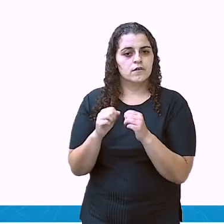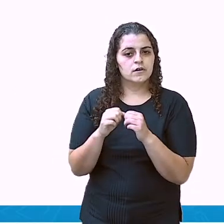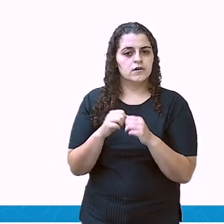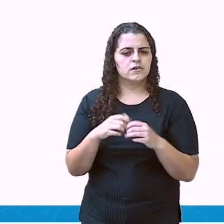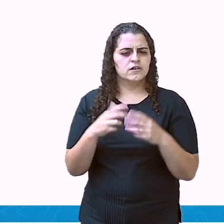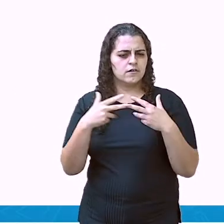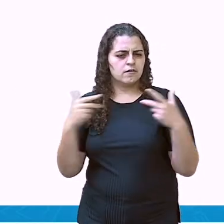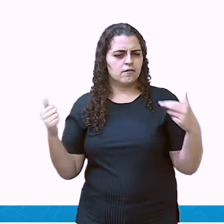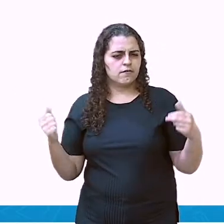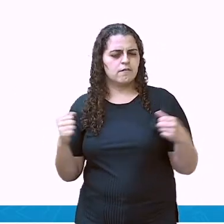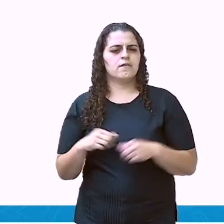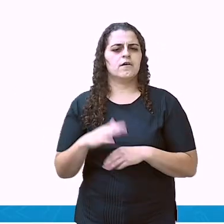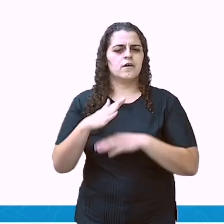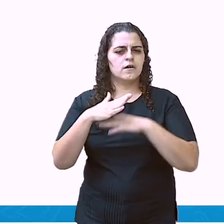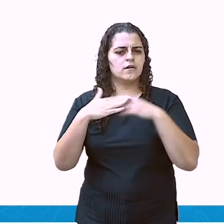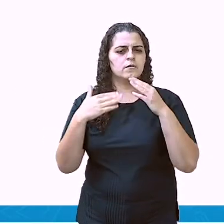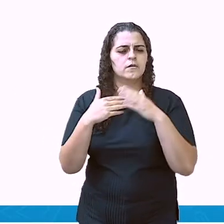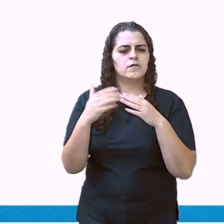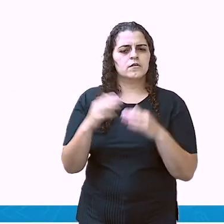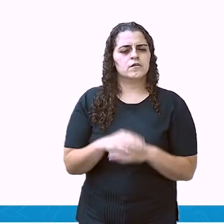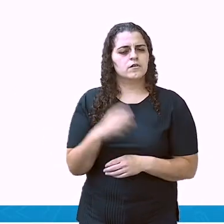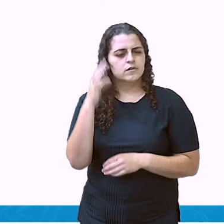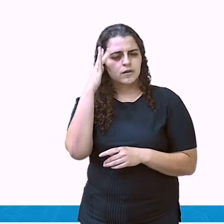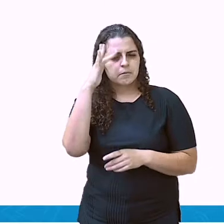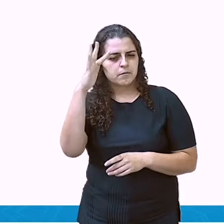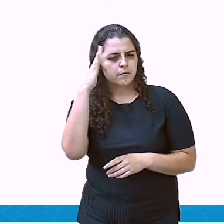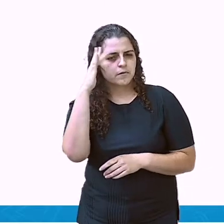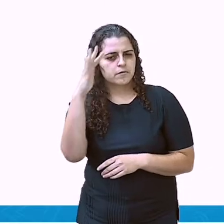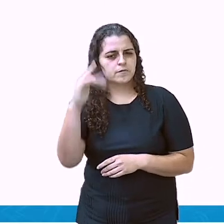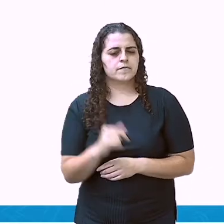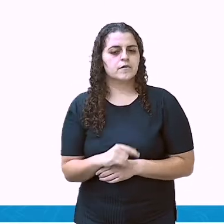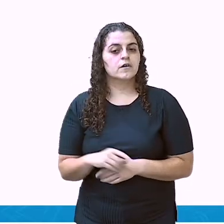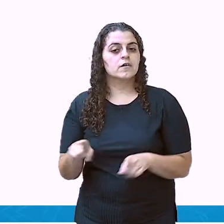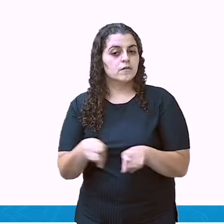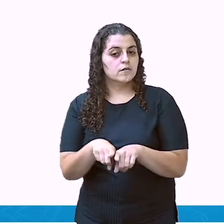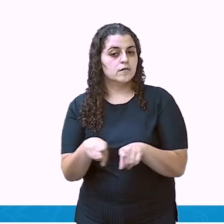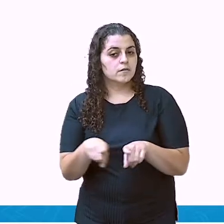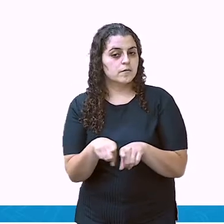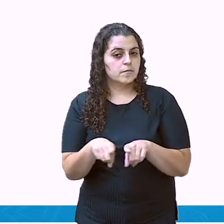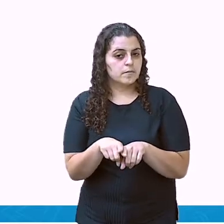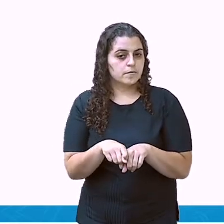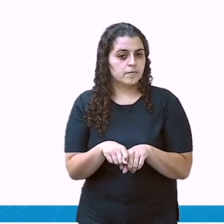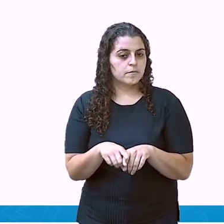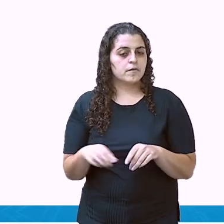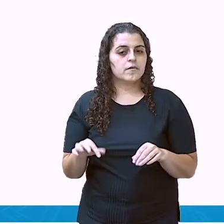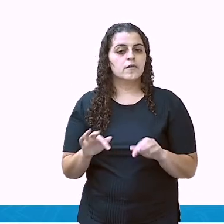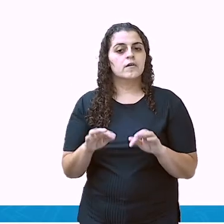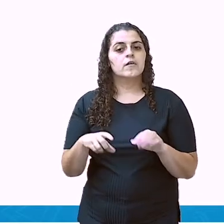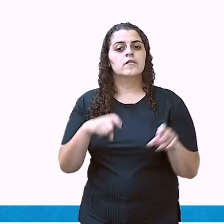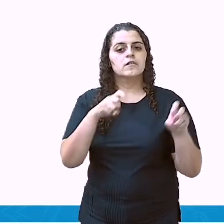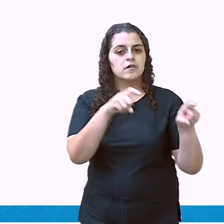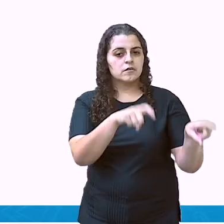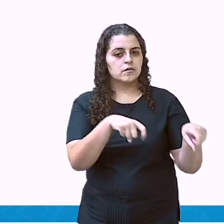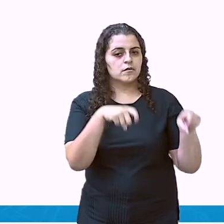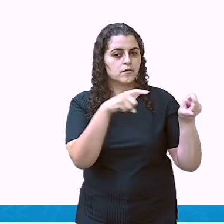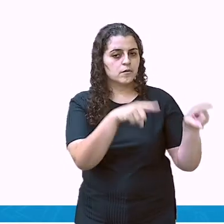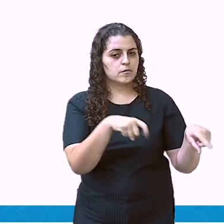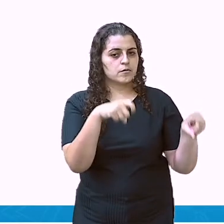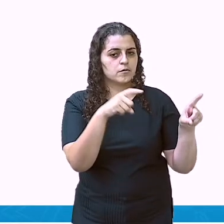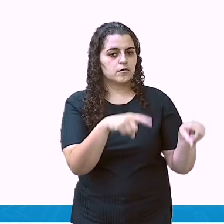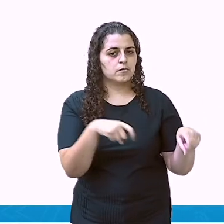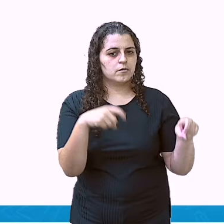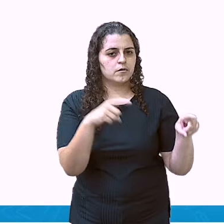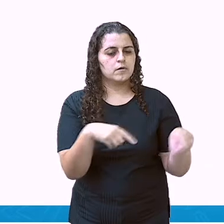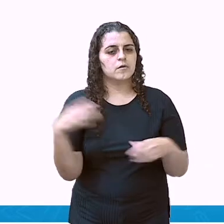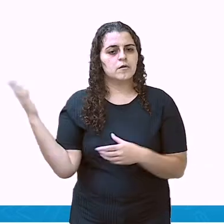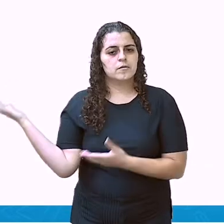os tipos de serviço doméstico que vocês imaginarem. E também os serviços da fazenda, né, do lado de fora